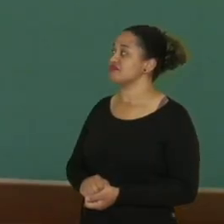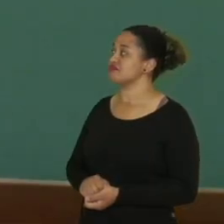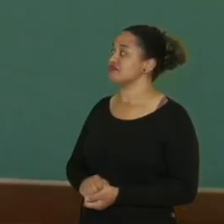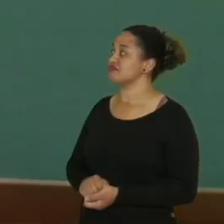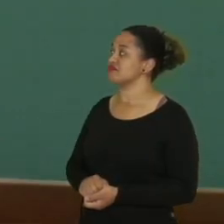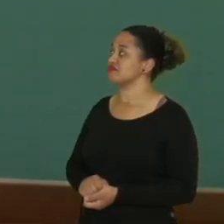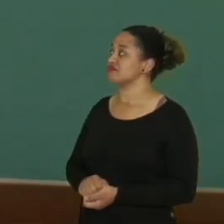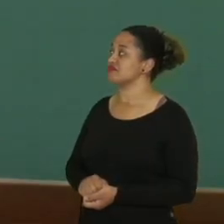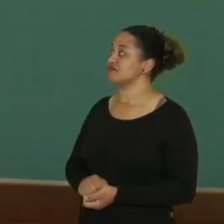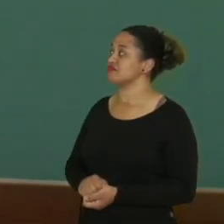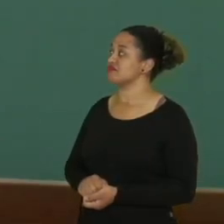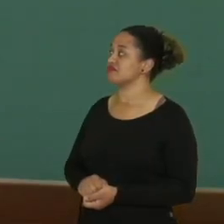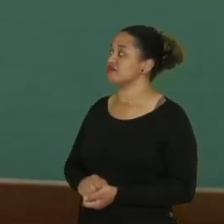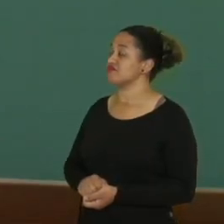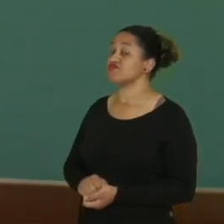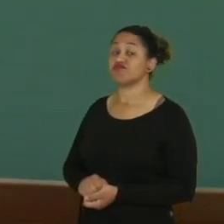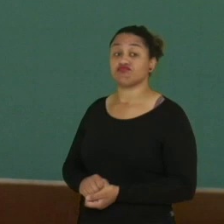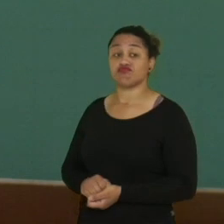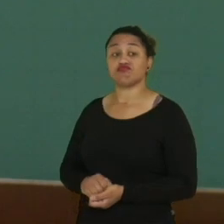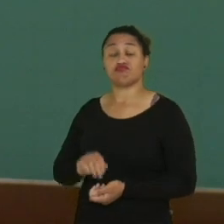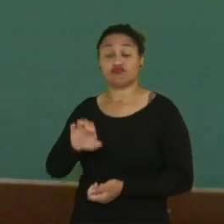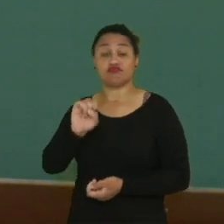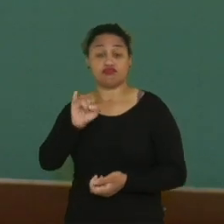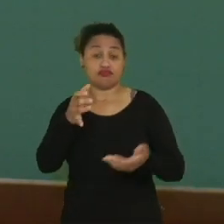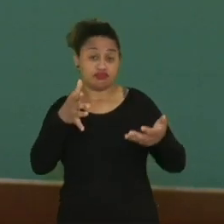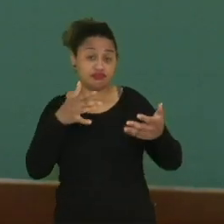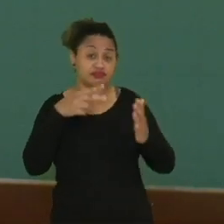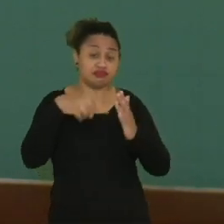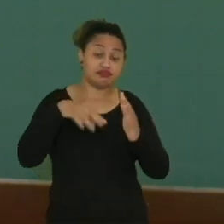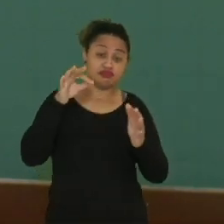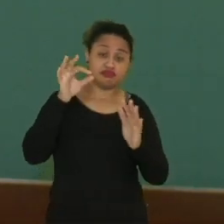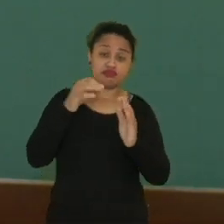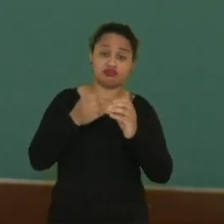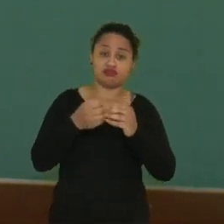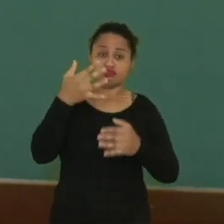saber mais? Acesse Diário do Nordeste Verdes Mares.